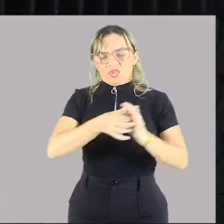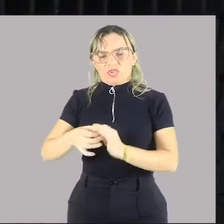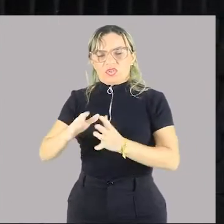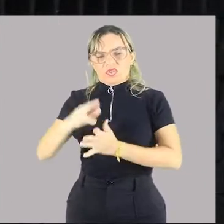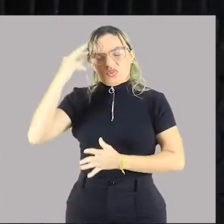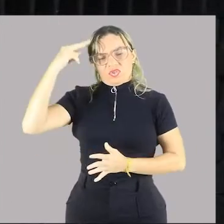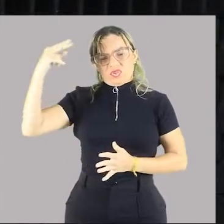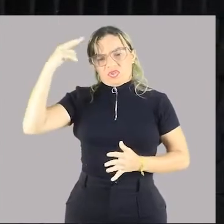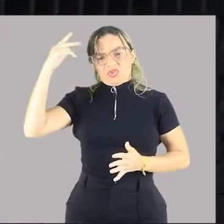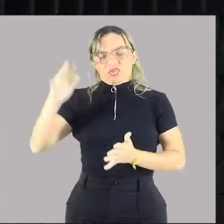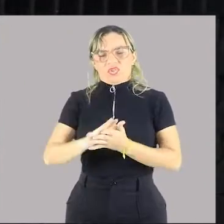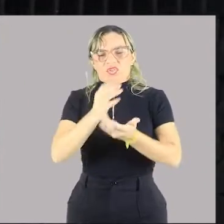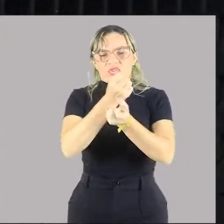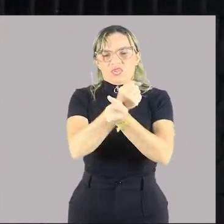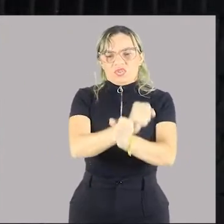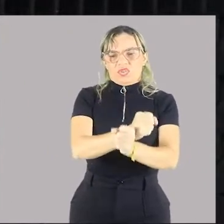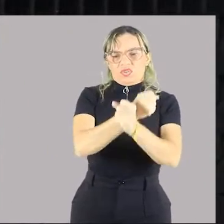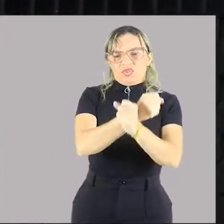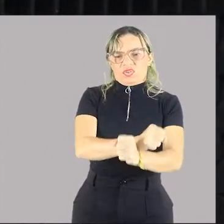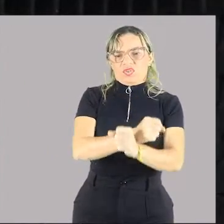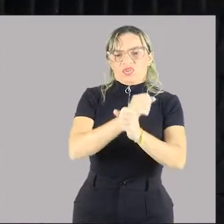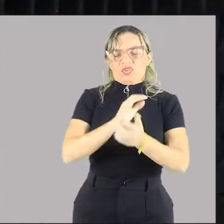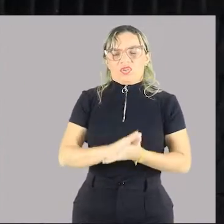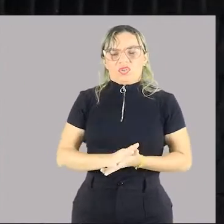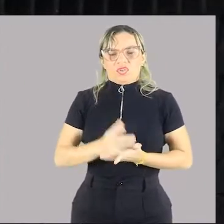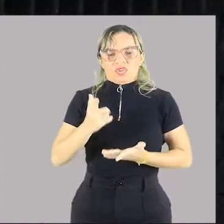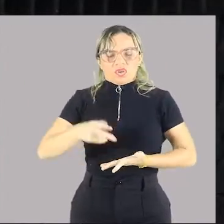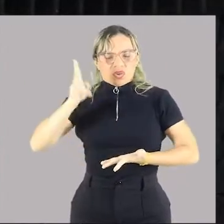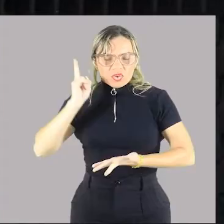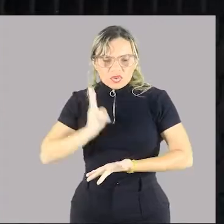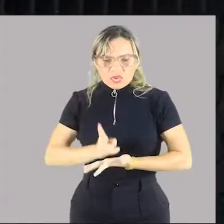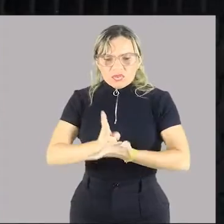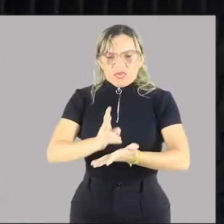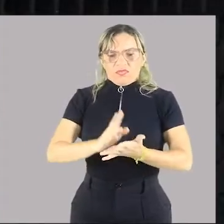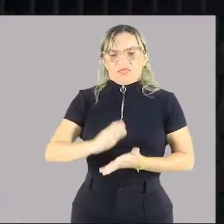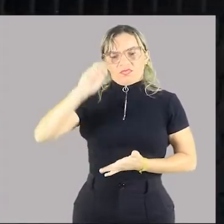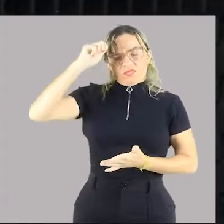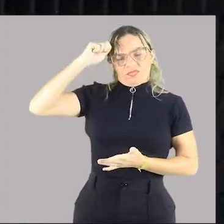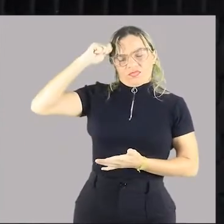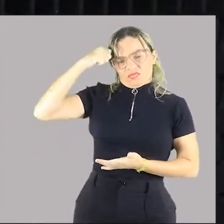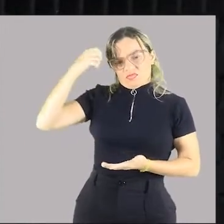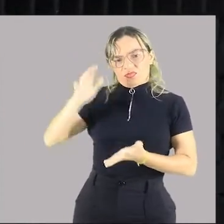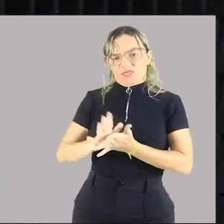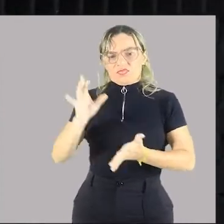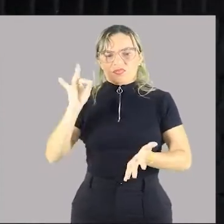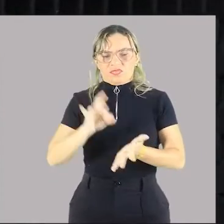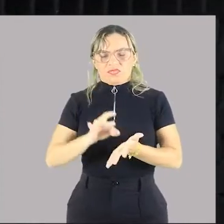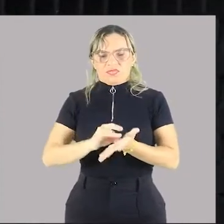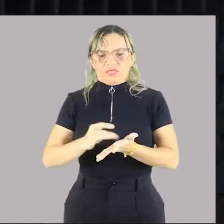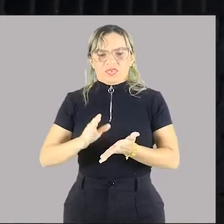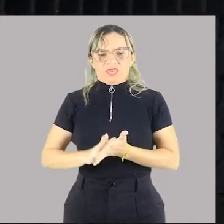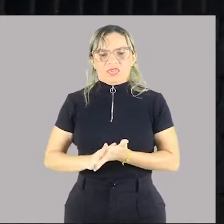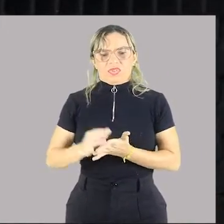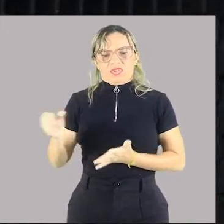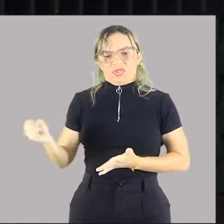escravidão e a incansável luta do negro, na verdade, elas são fundamentais para quê?